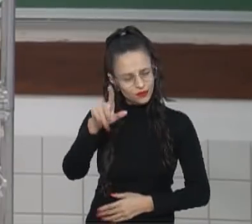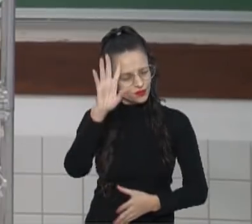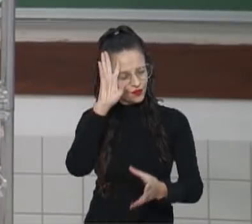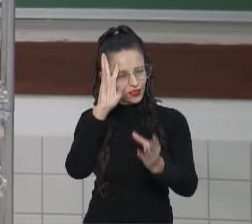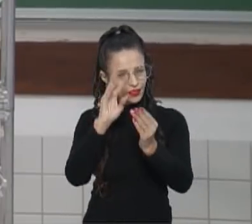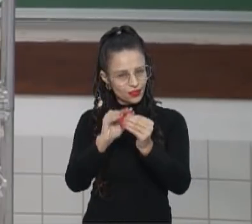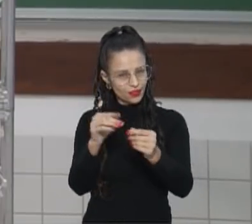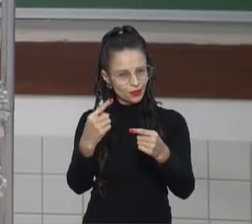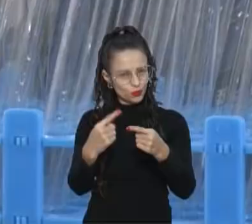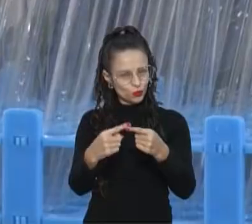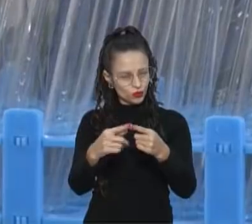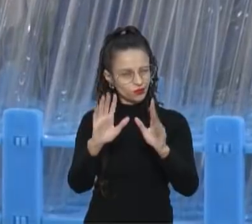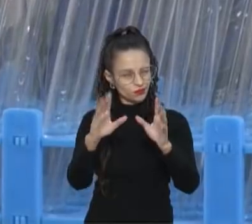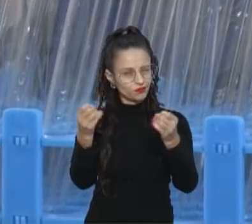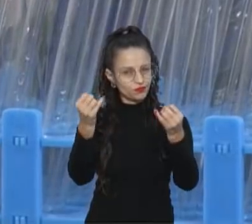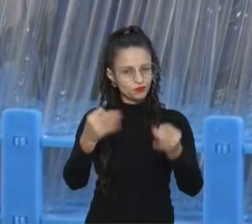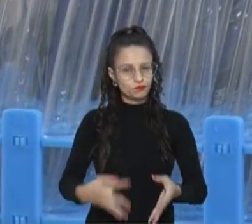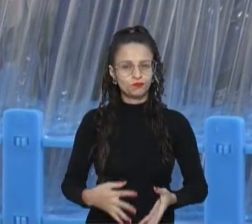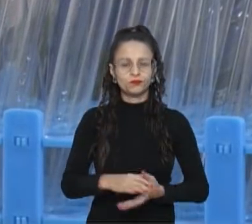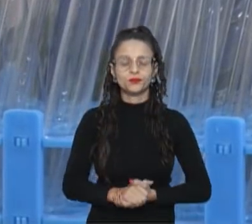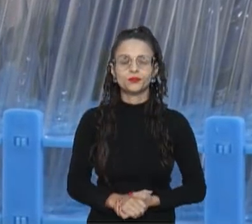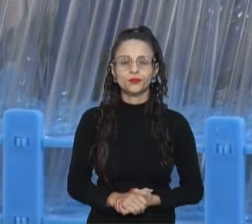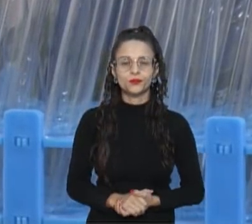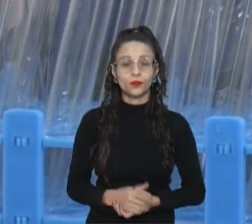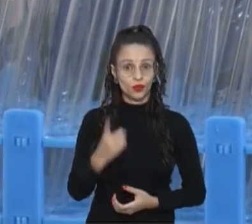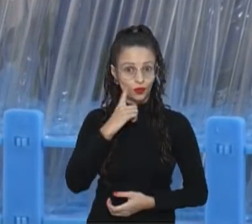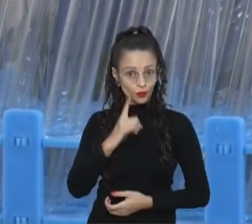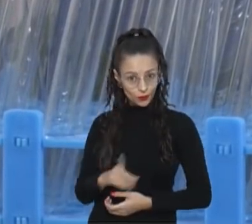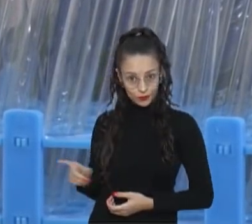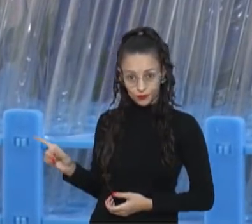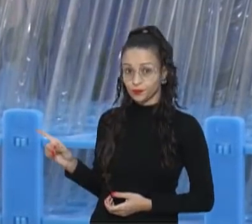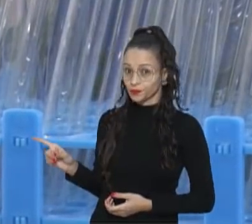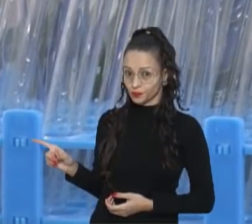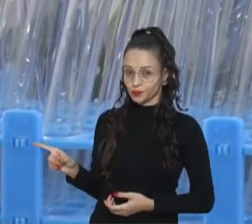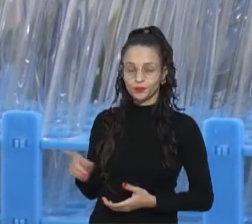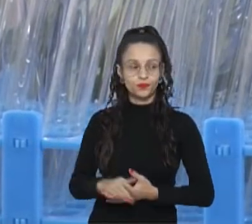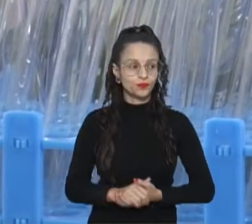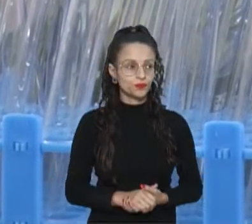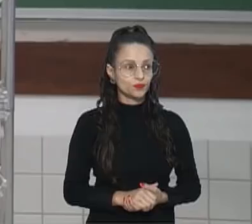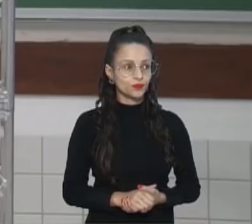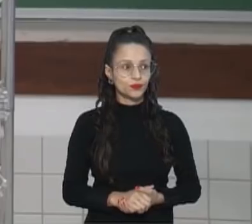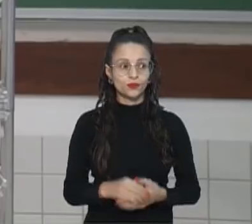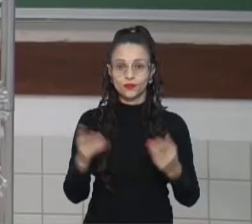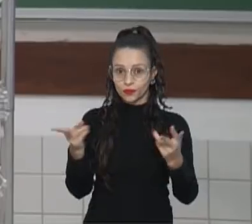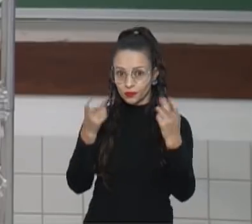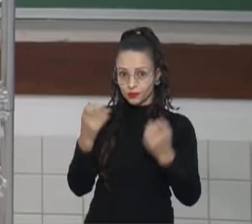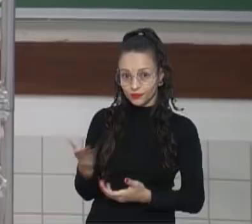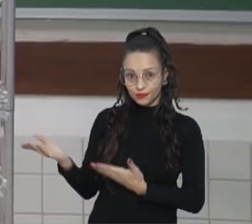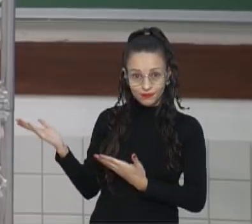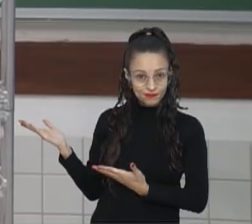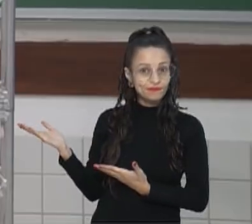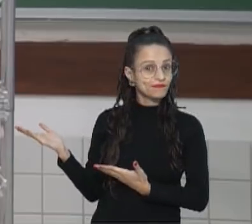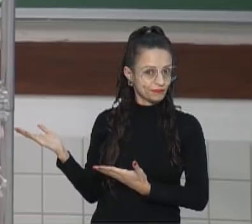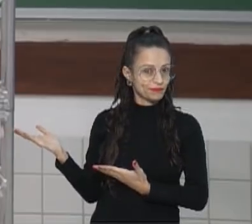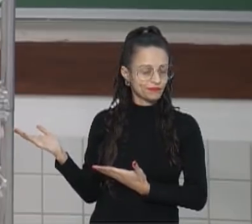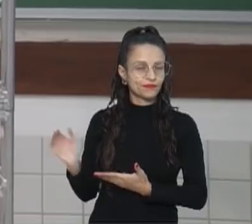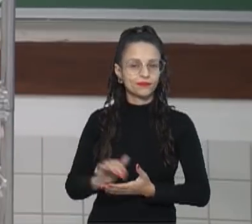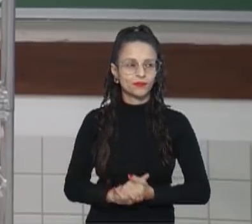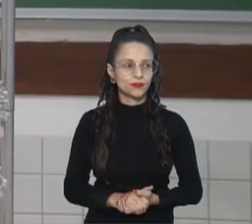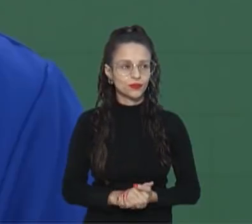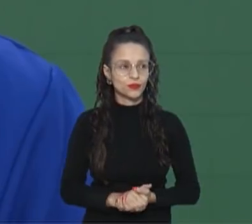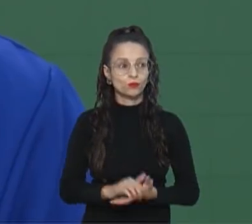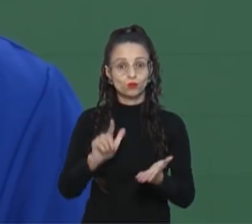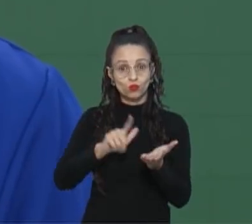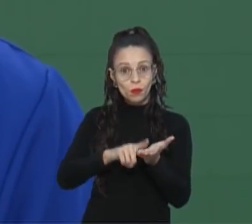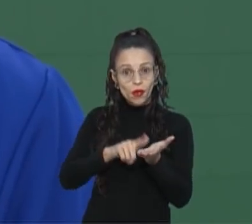por quê. Papel de tornassol vermelho. Ó, já podemos ver o primeiro resultado. O papel de